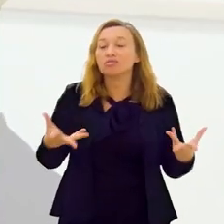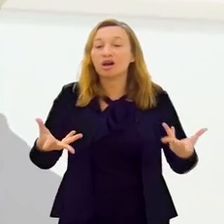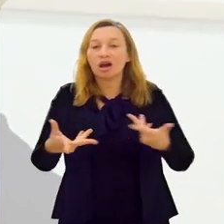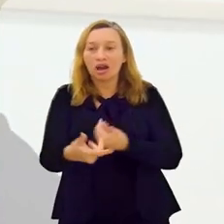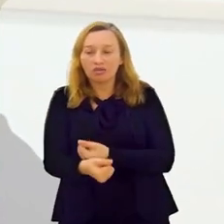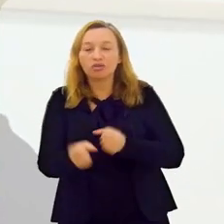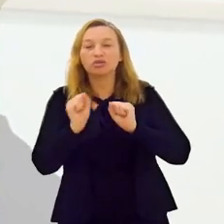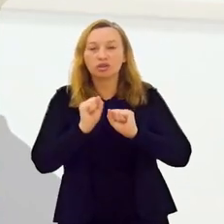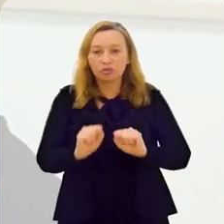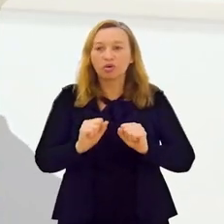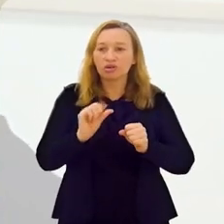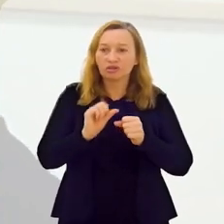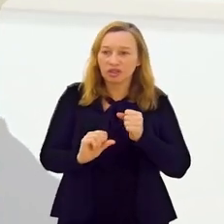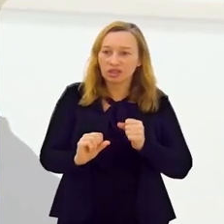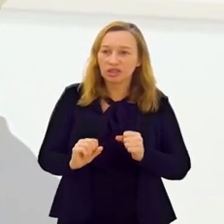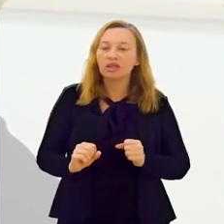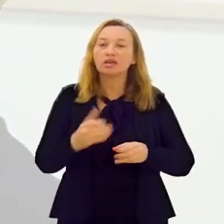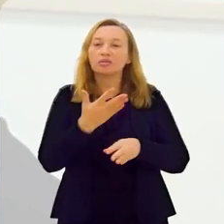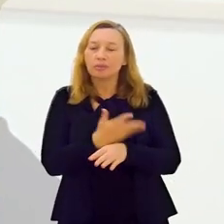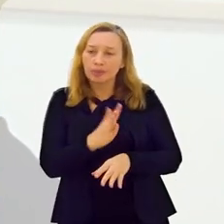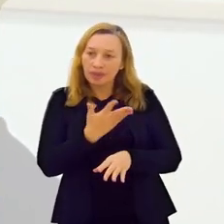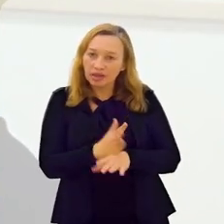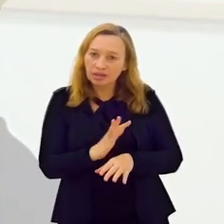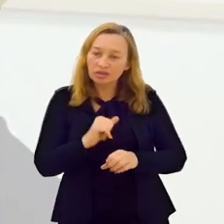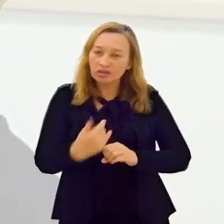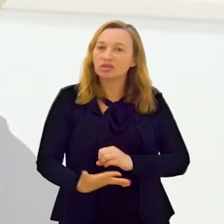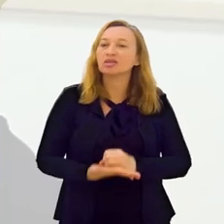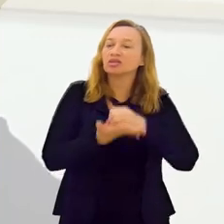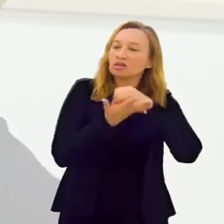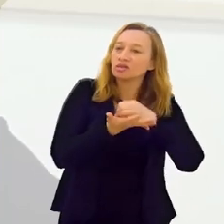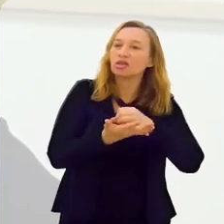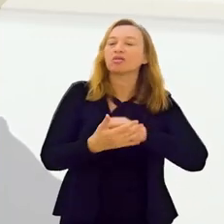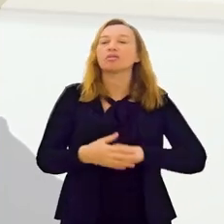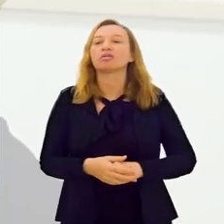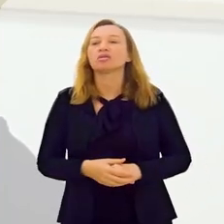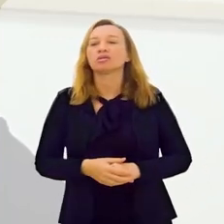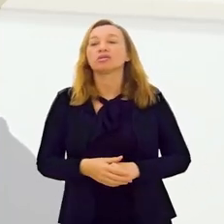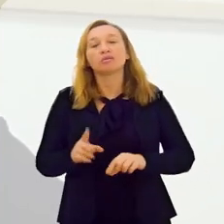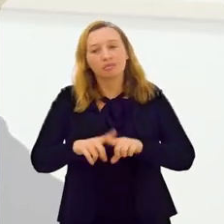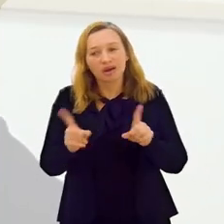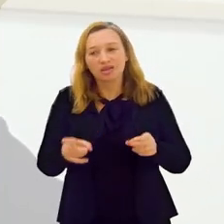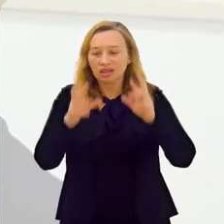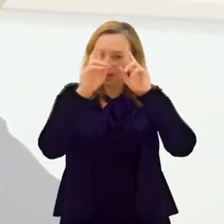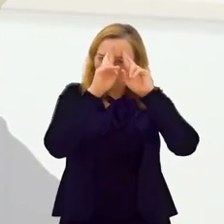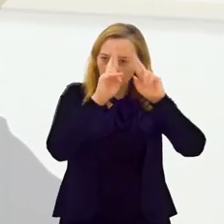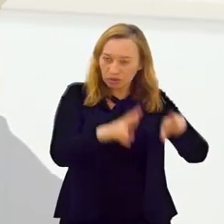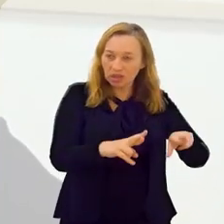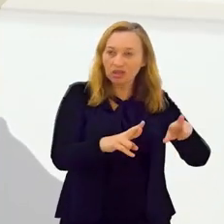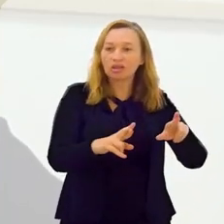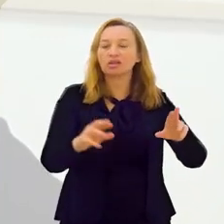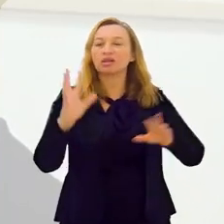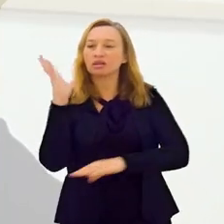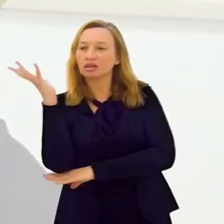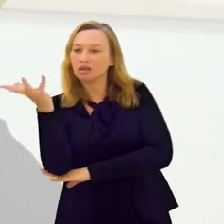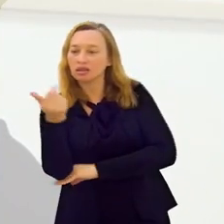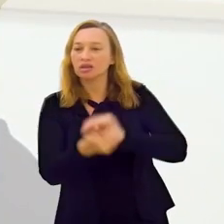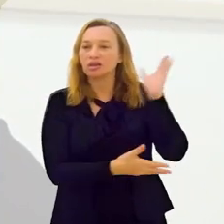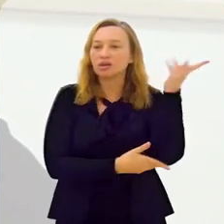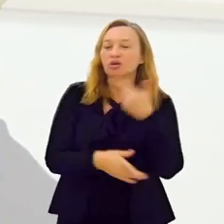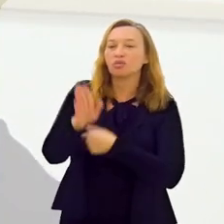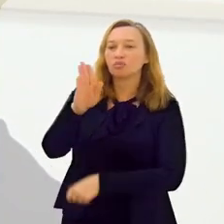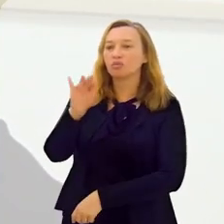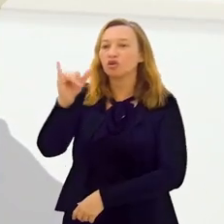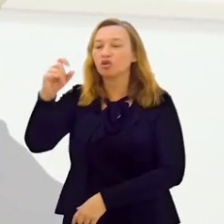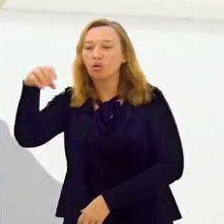Enfim, tem coisas fantásticas que podem ser feitas praticando a sustentabilidade, mas respeitando